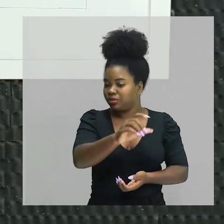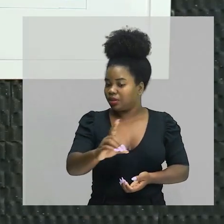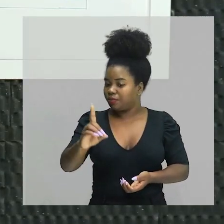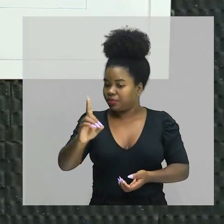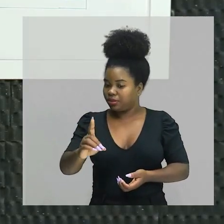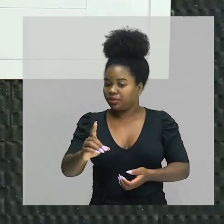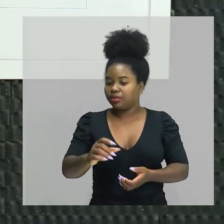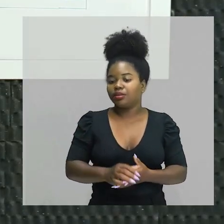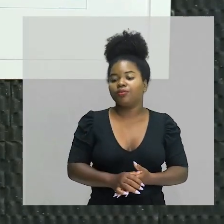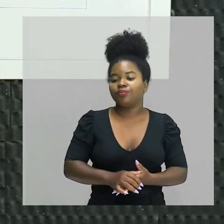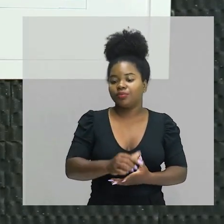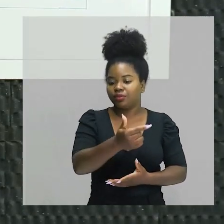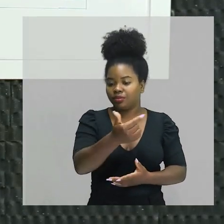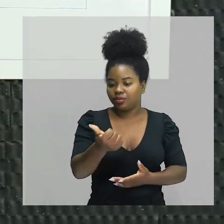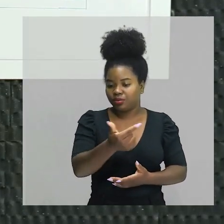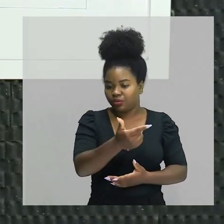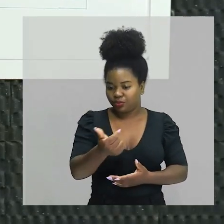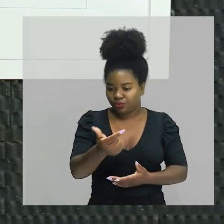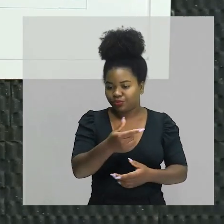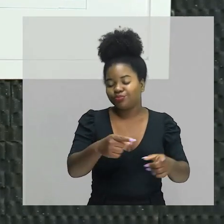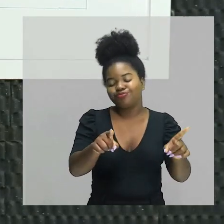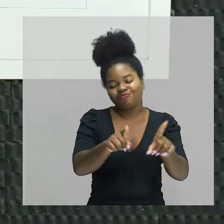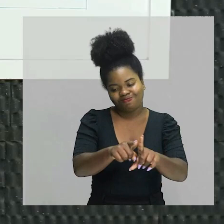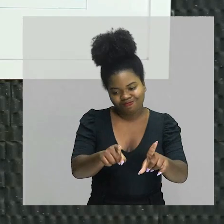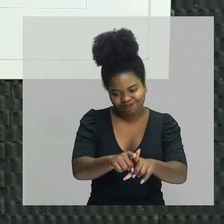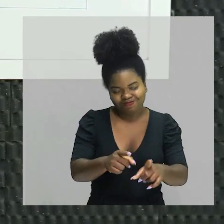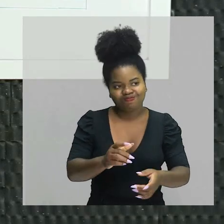D vale 12 centímetros também.